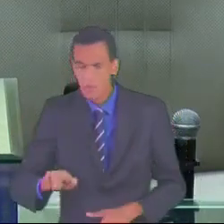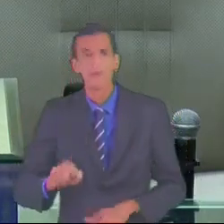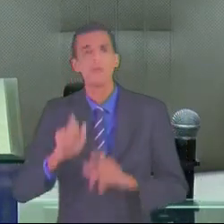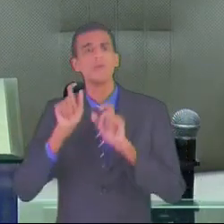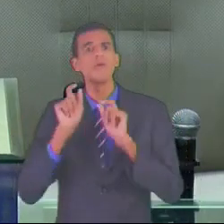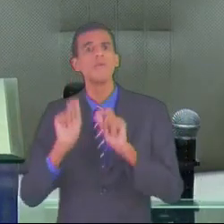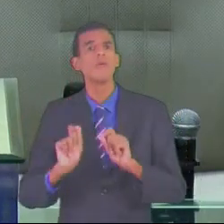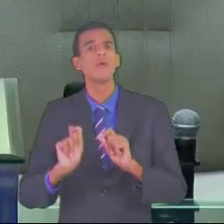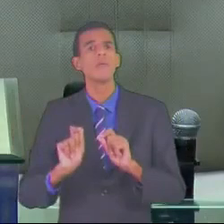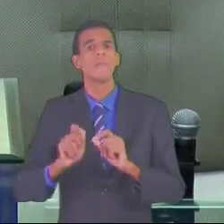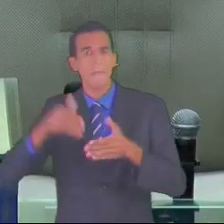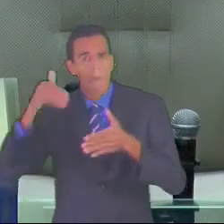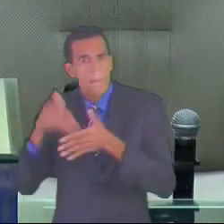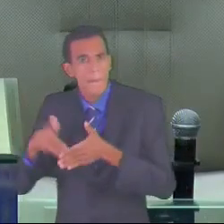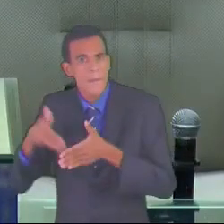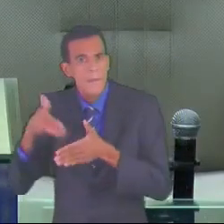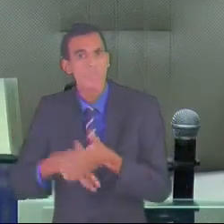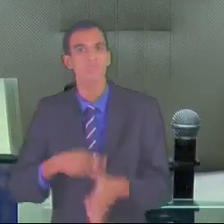impedir?